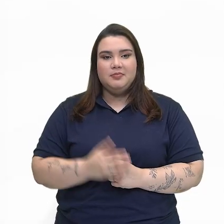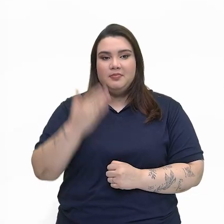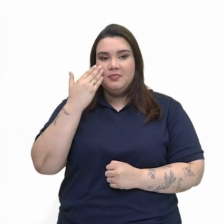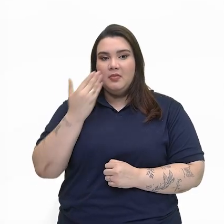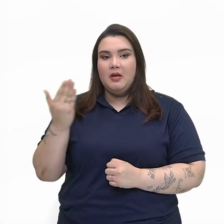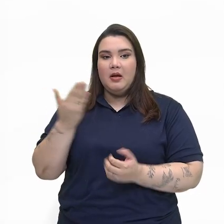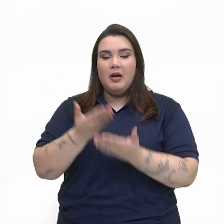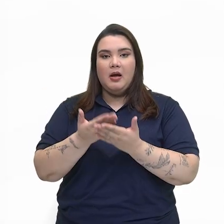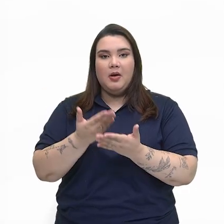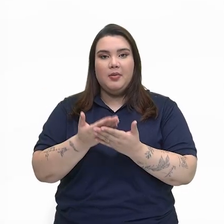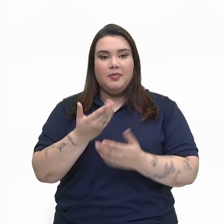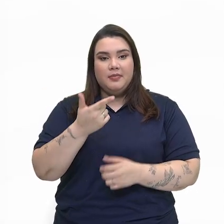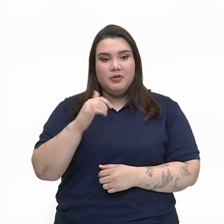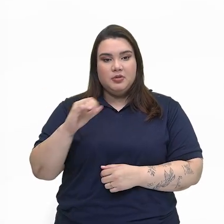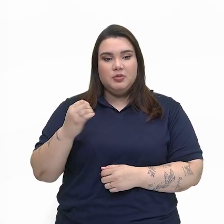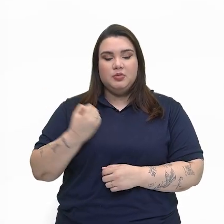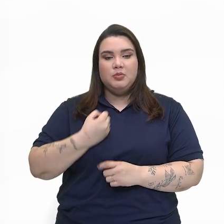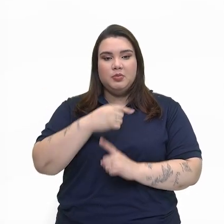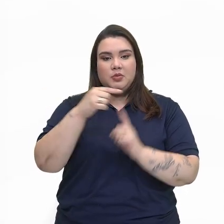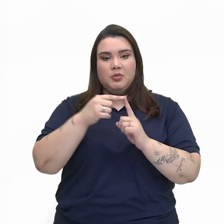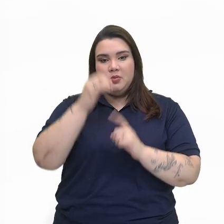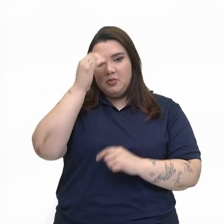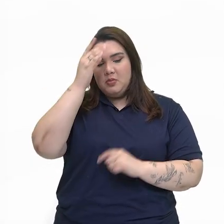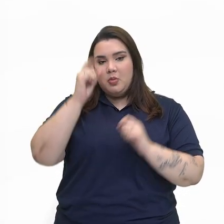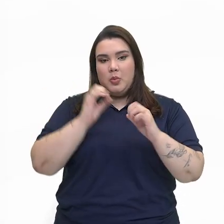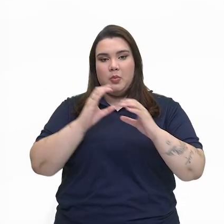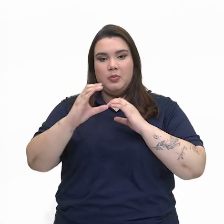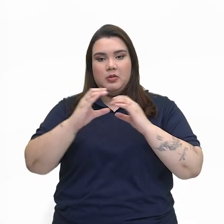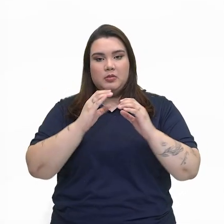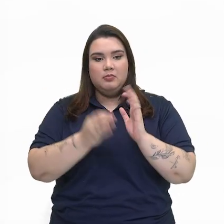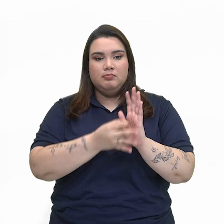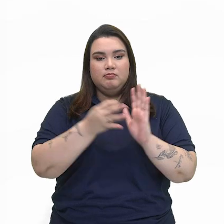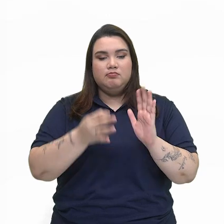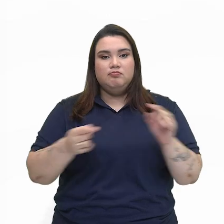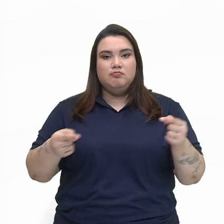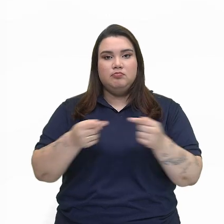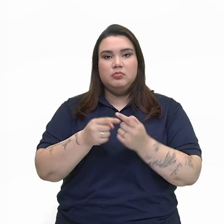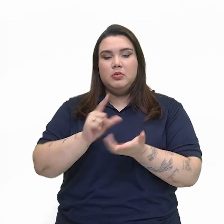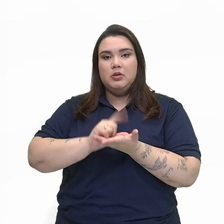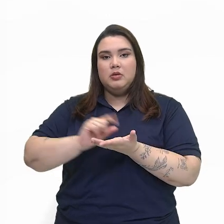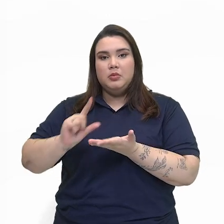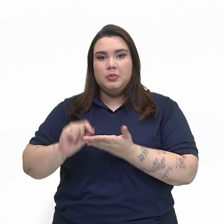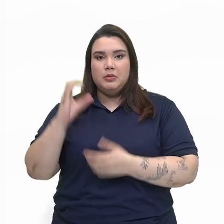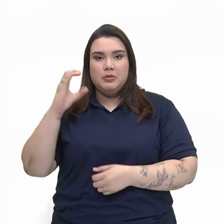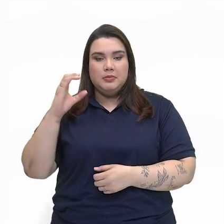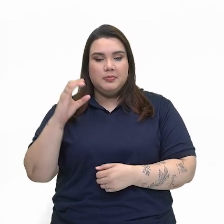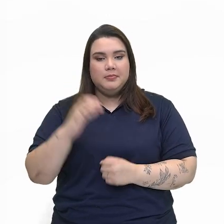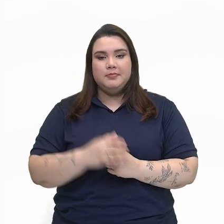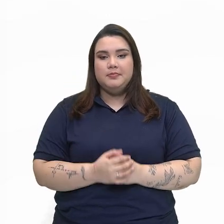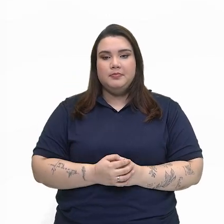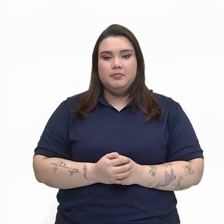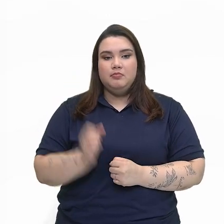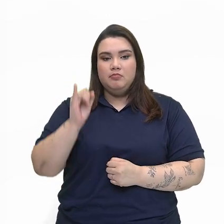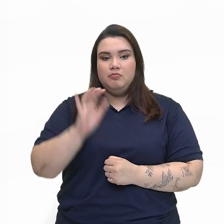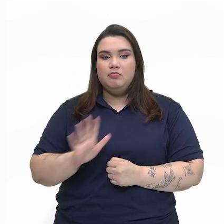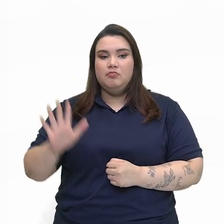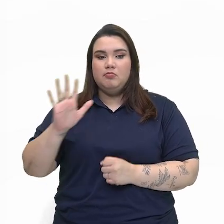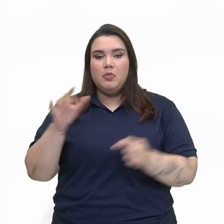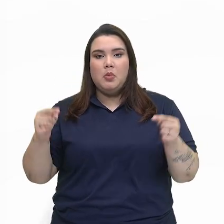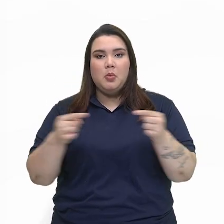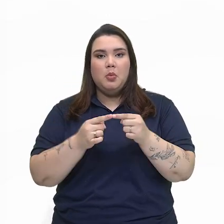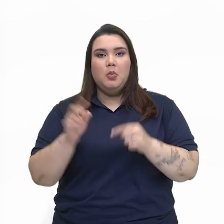aí, pessoal, comunicação e argumentação com base em conhecimentos científicos,